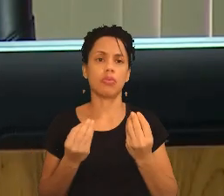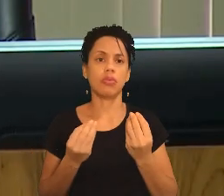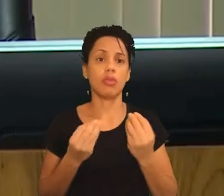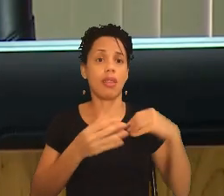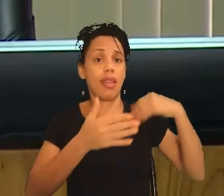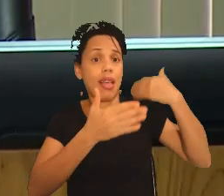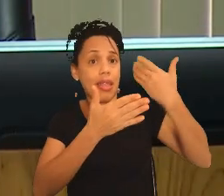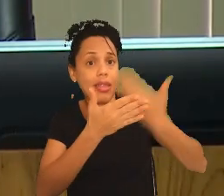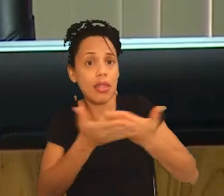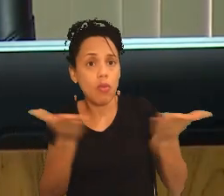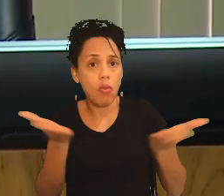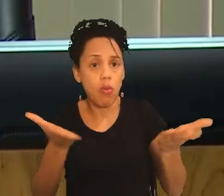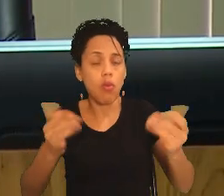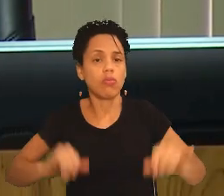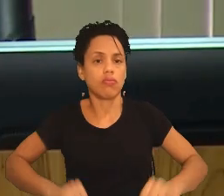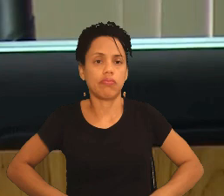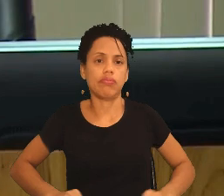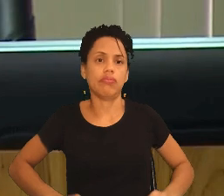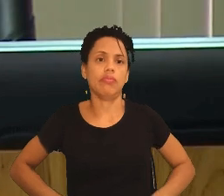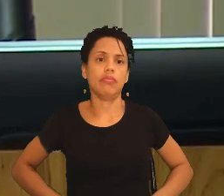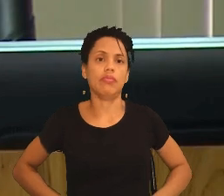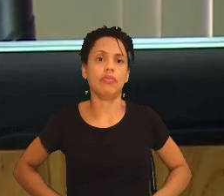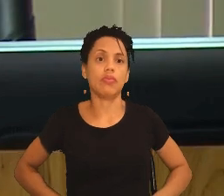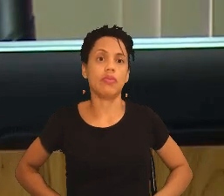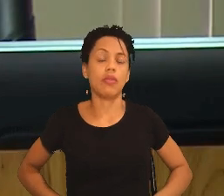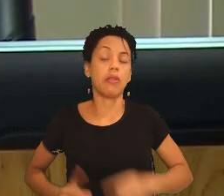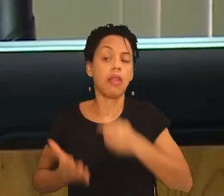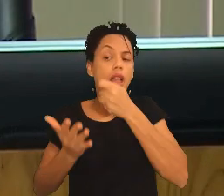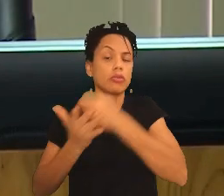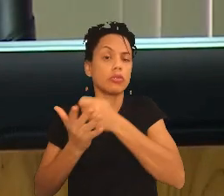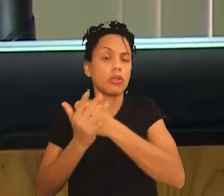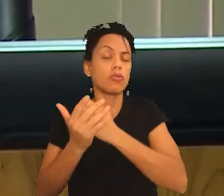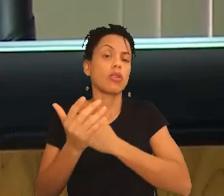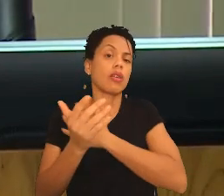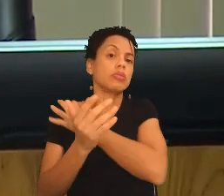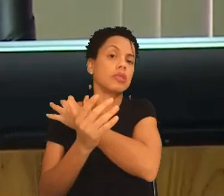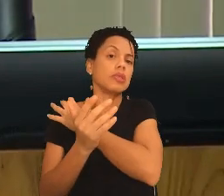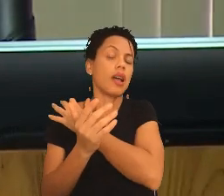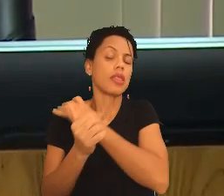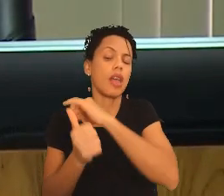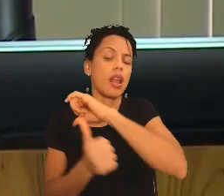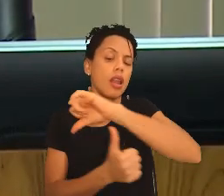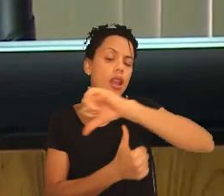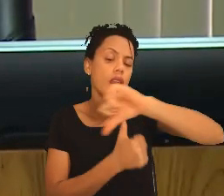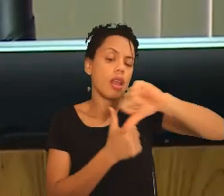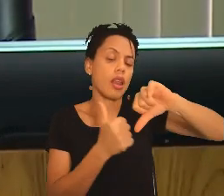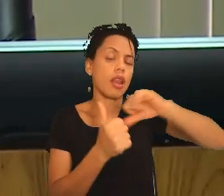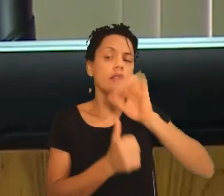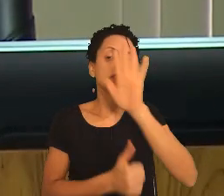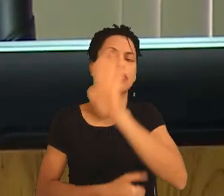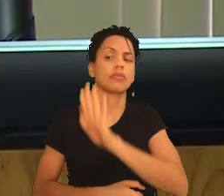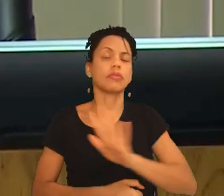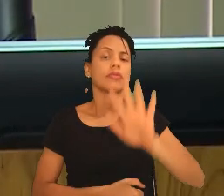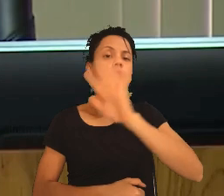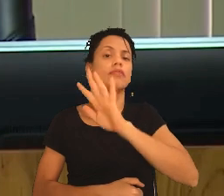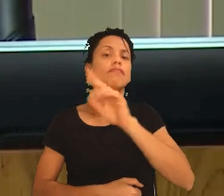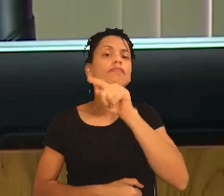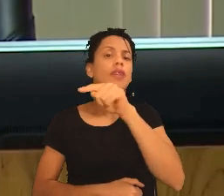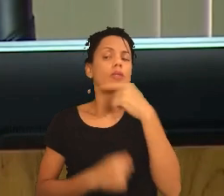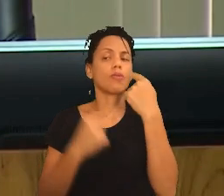violências sexuais, abusos de poder. Então, meu povo sofreu muito e sofre até hoje,